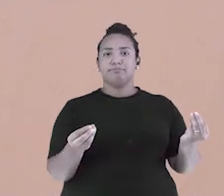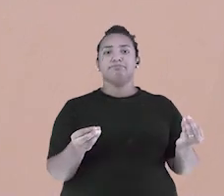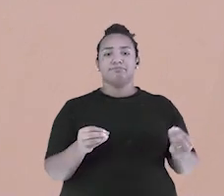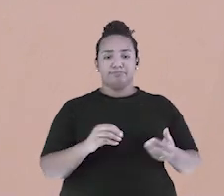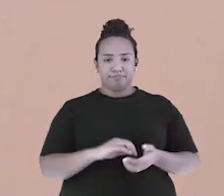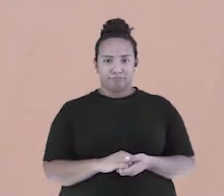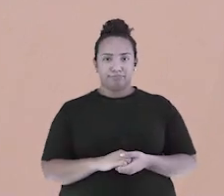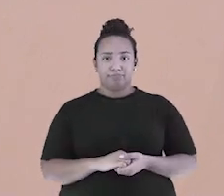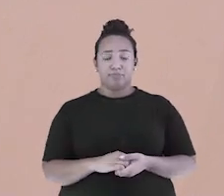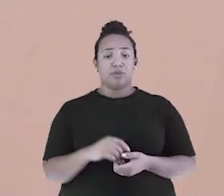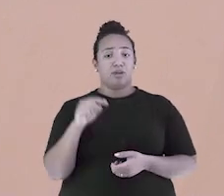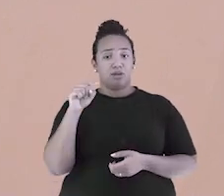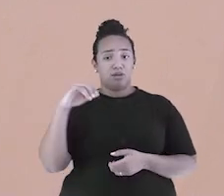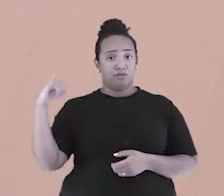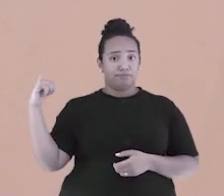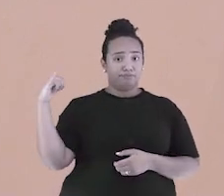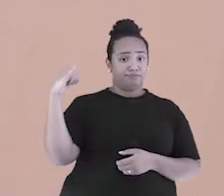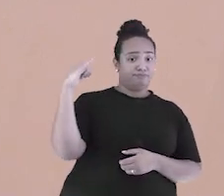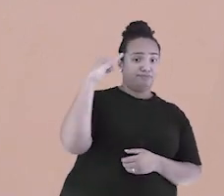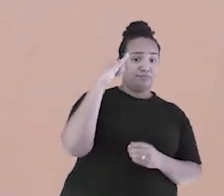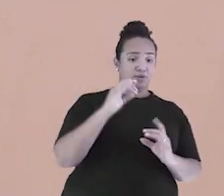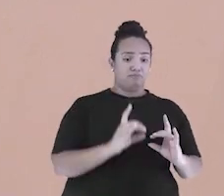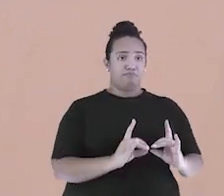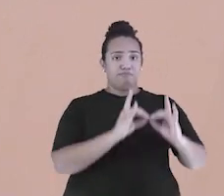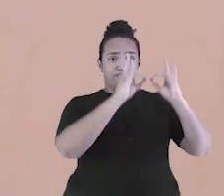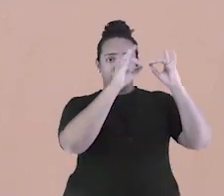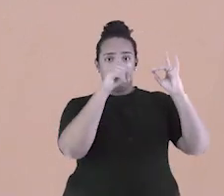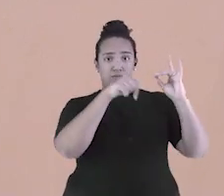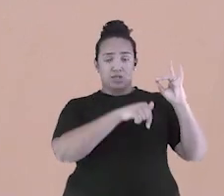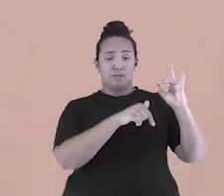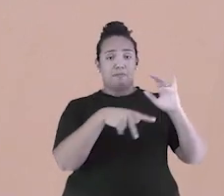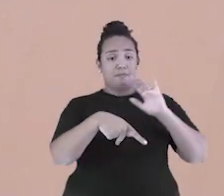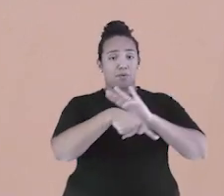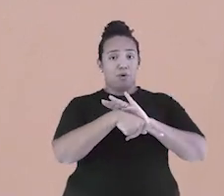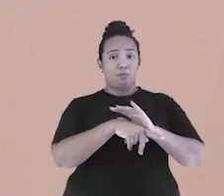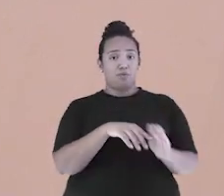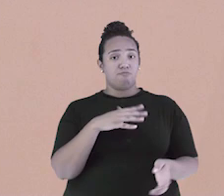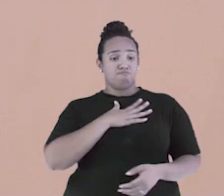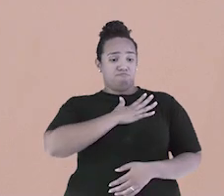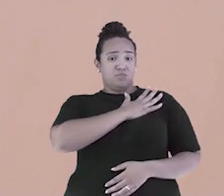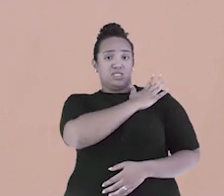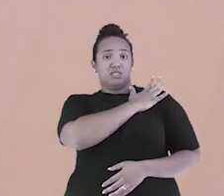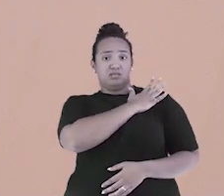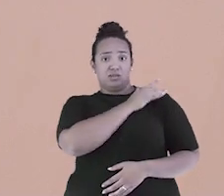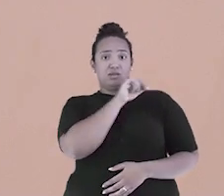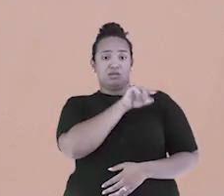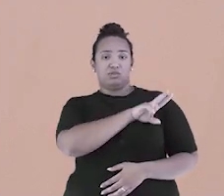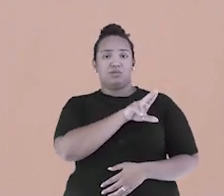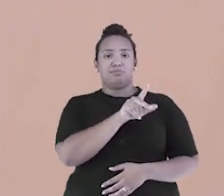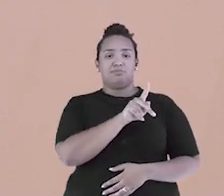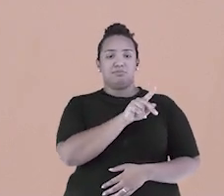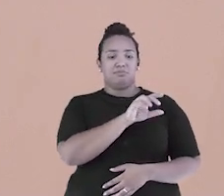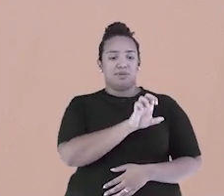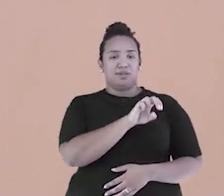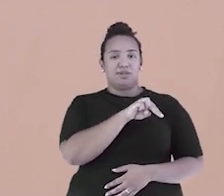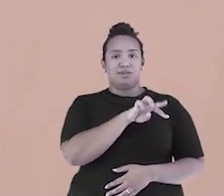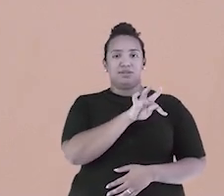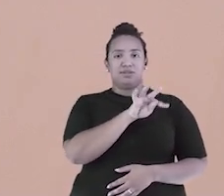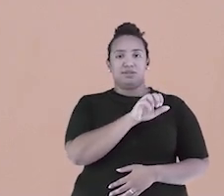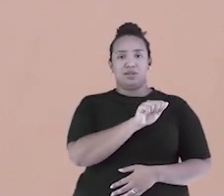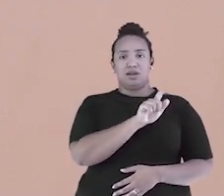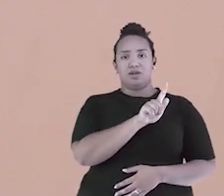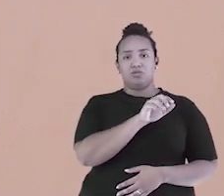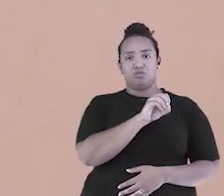o Pentágono, que é a sede do Departamento Militar e de Defesa norte-americana, e o outro caiu numa